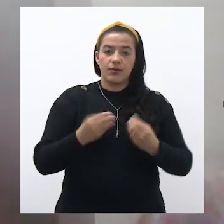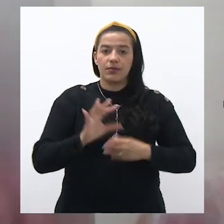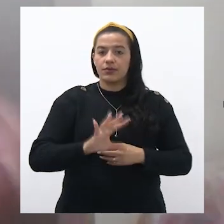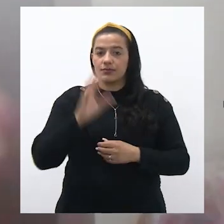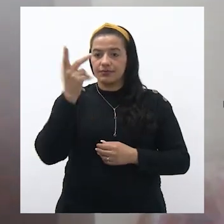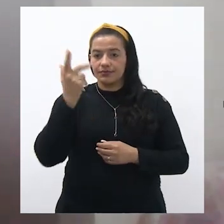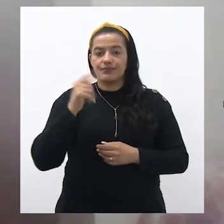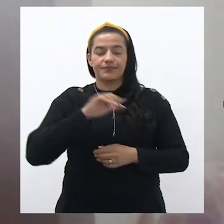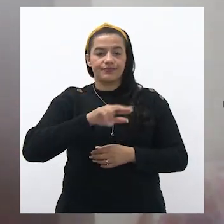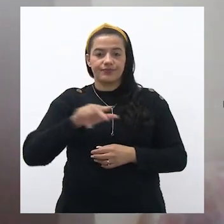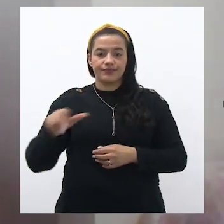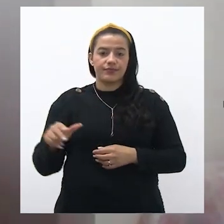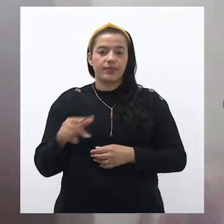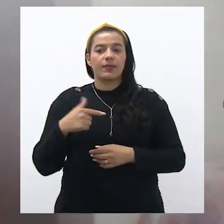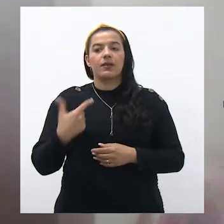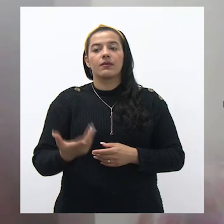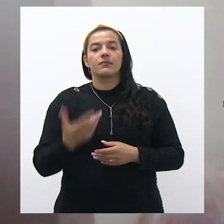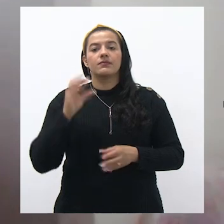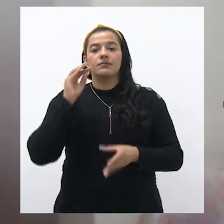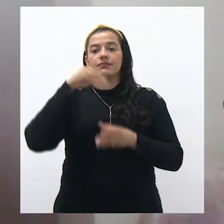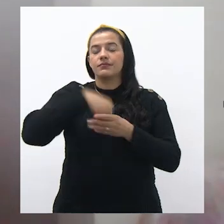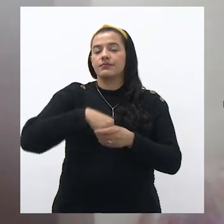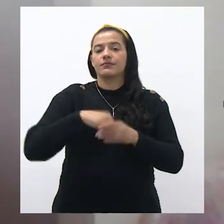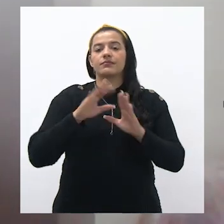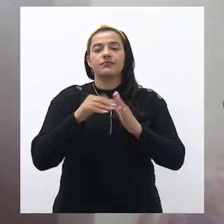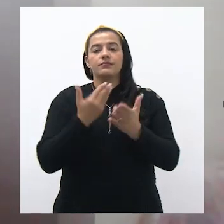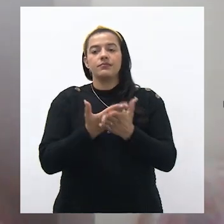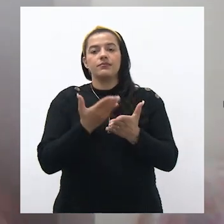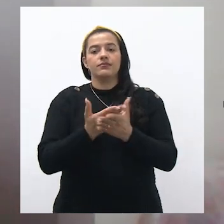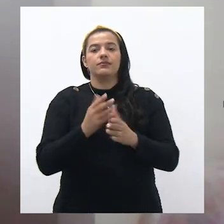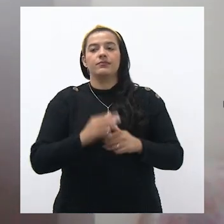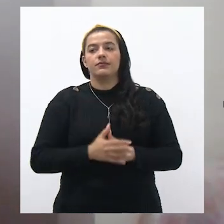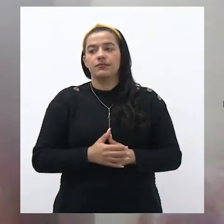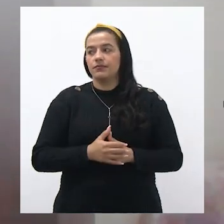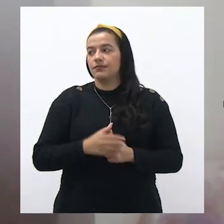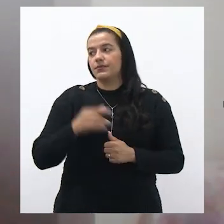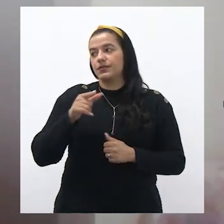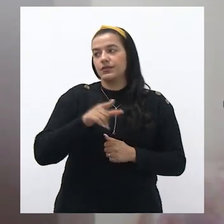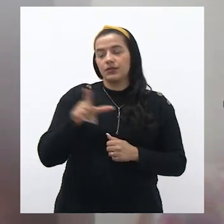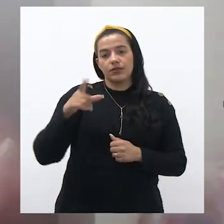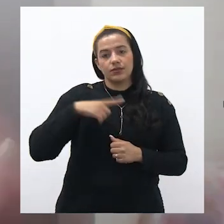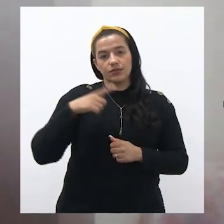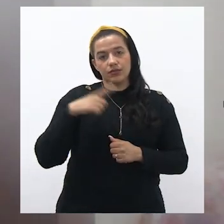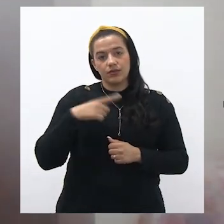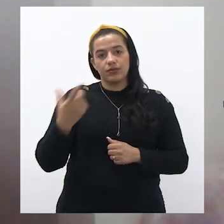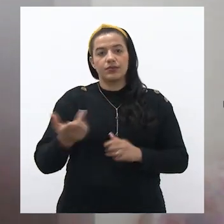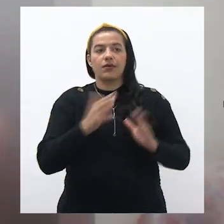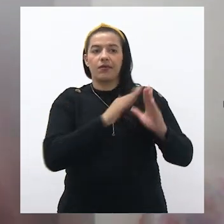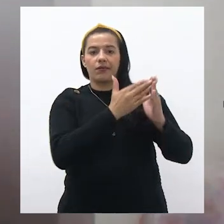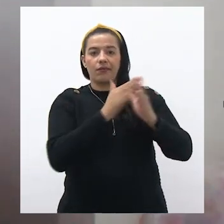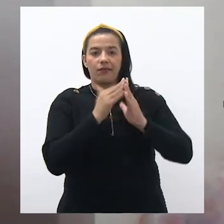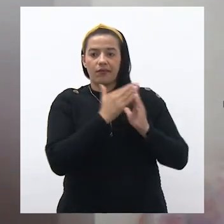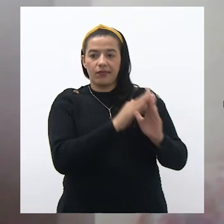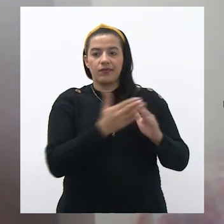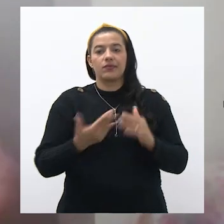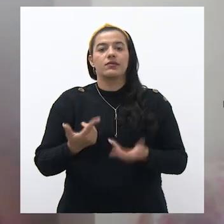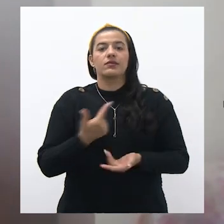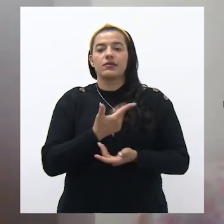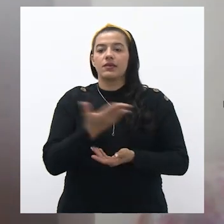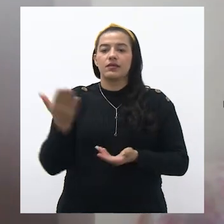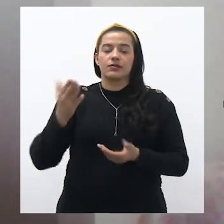fato, acontece na escola. Então, nas escolas de periferia, nas escolas quilombolas, nas